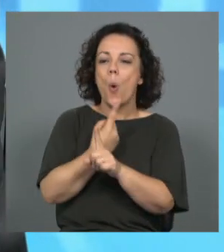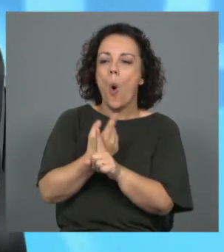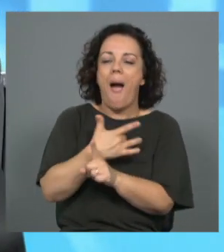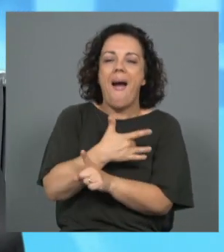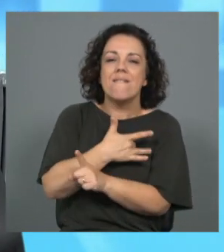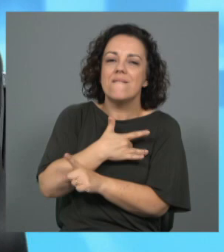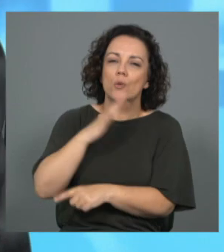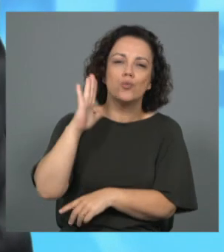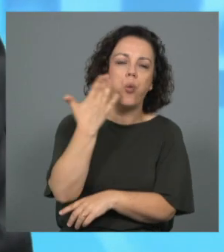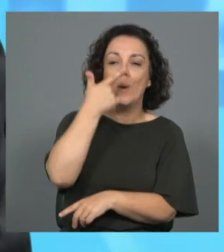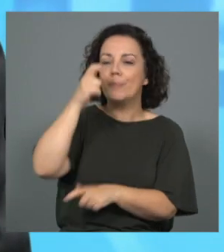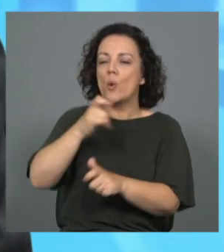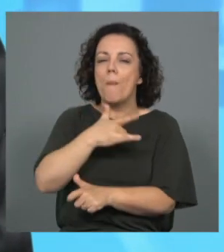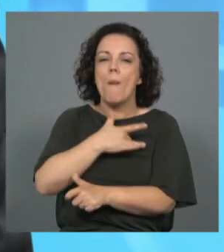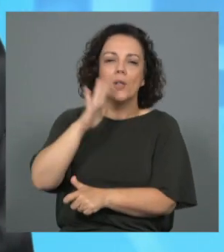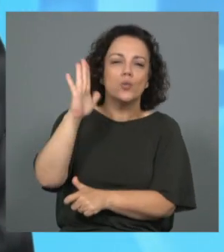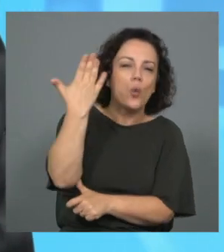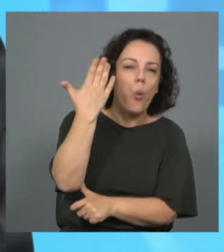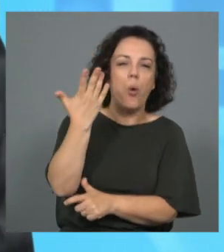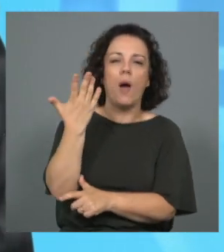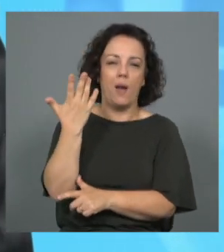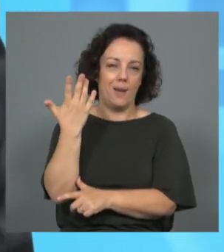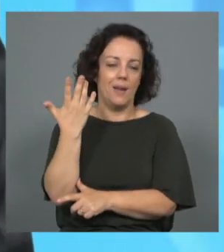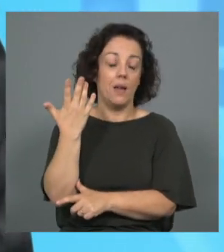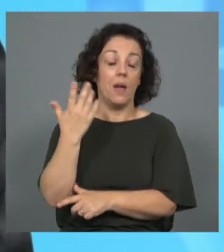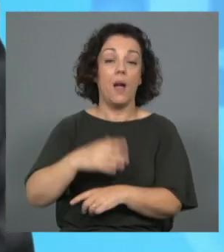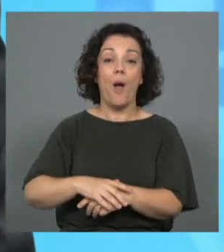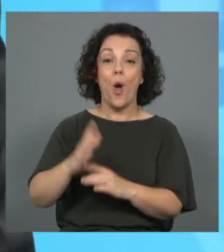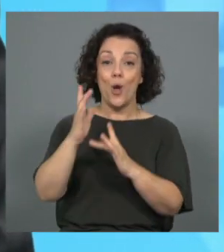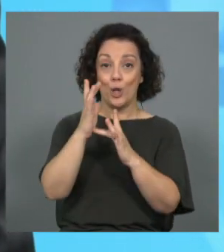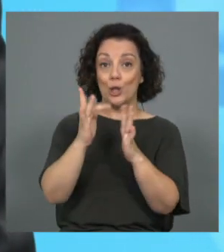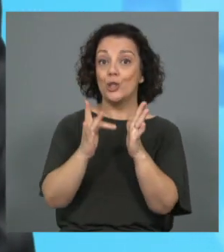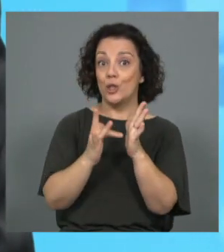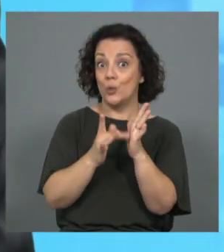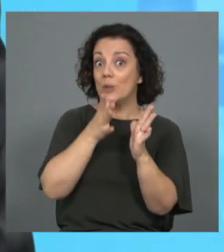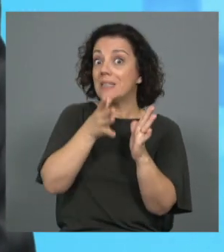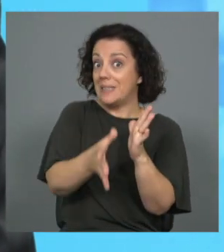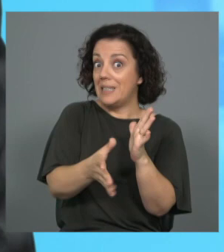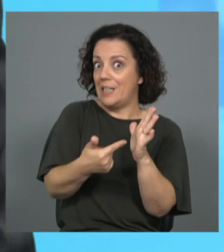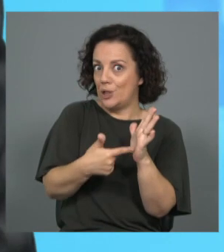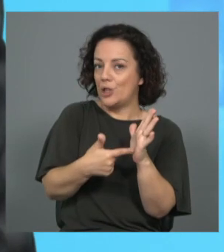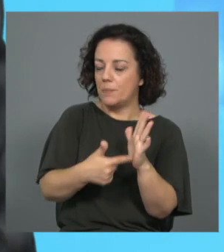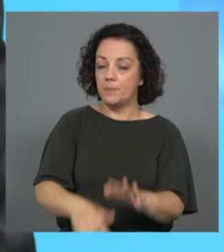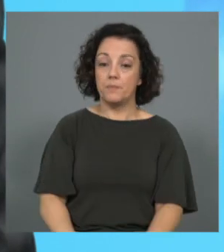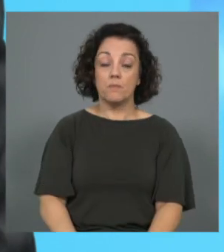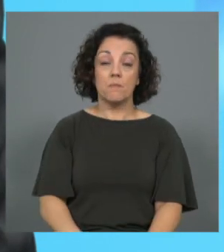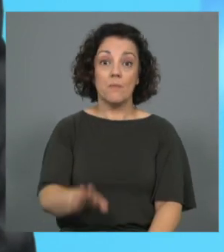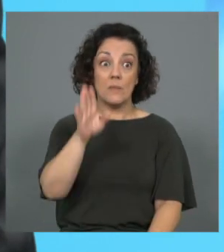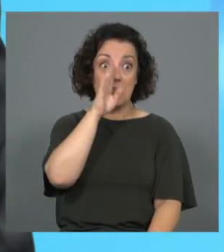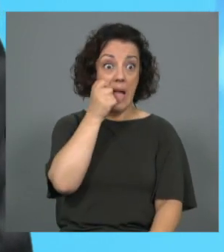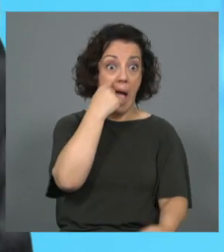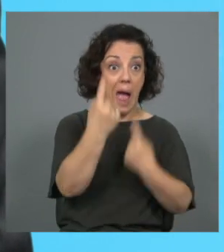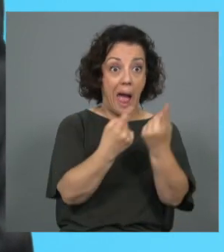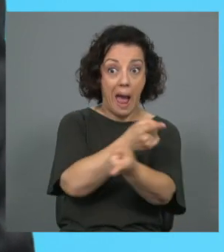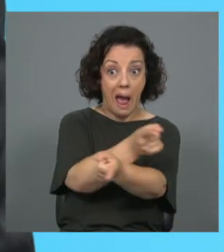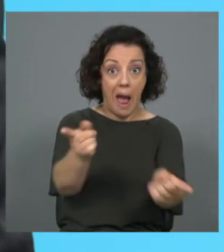as pessoas que mais ama. E Jesus, neste trecho, diz assim: se alguém me ama,